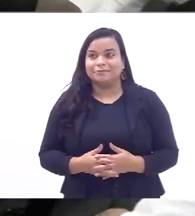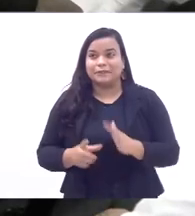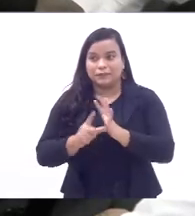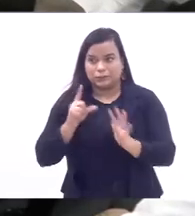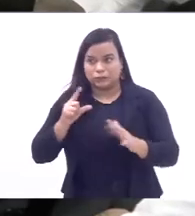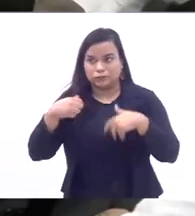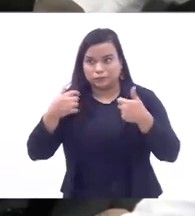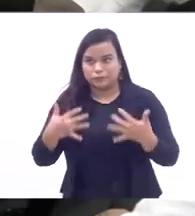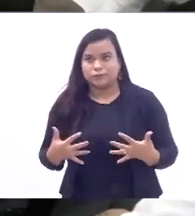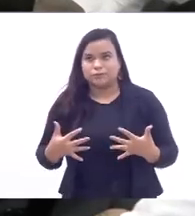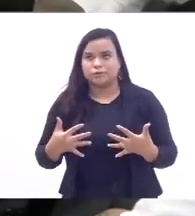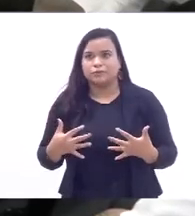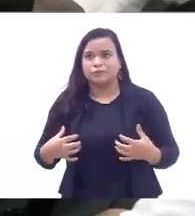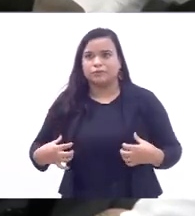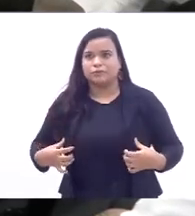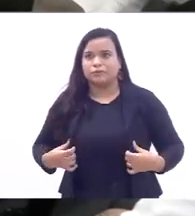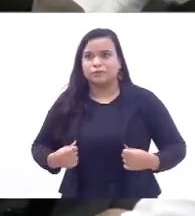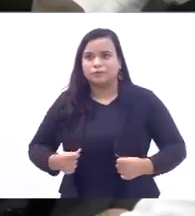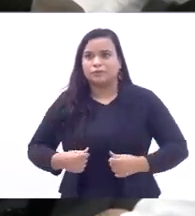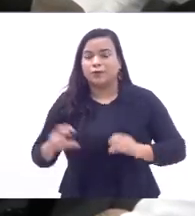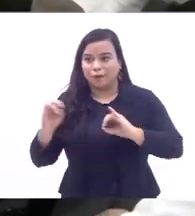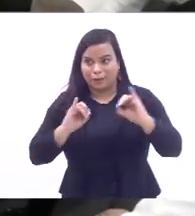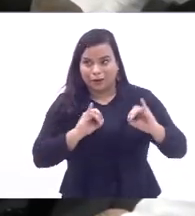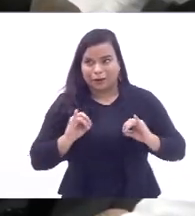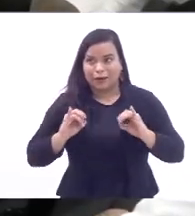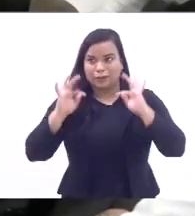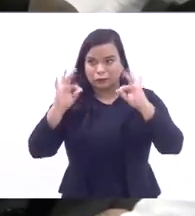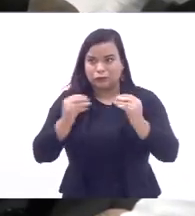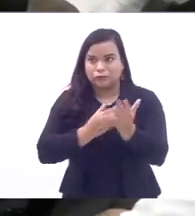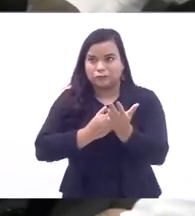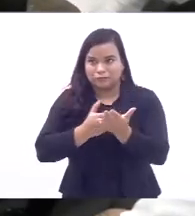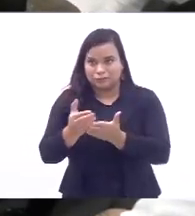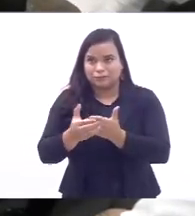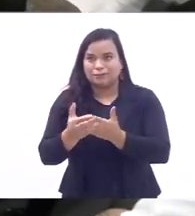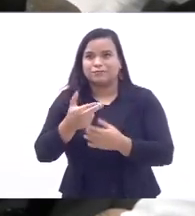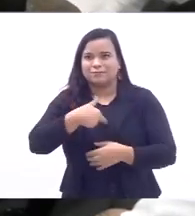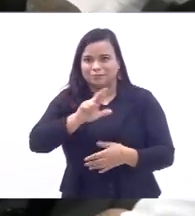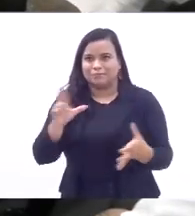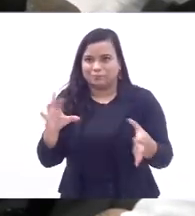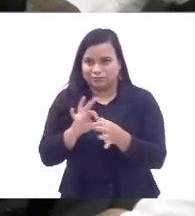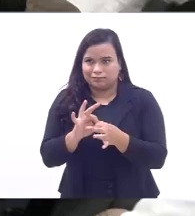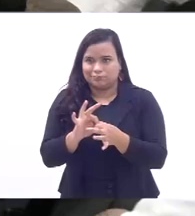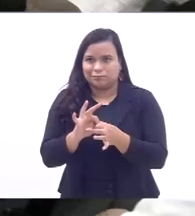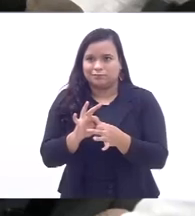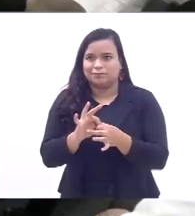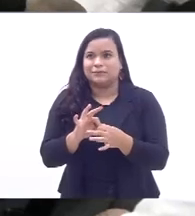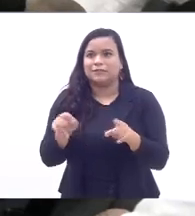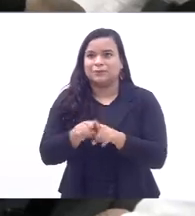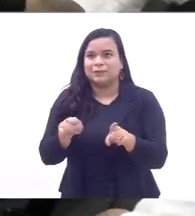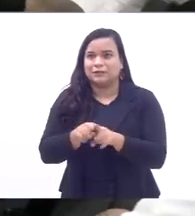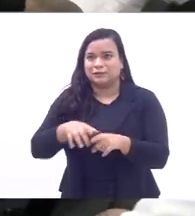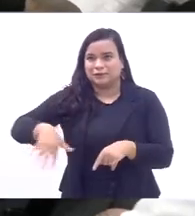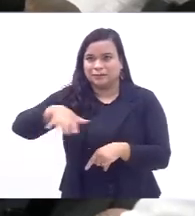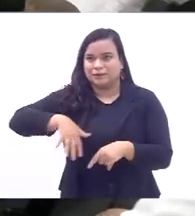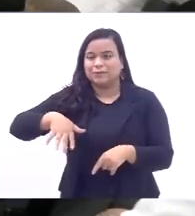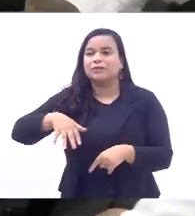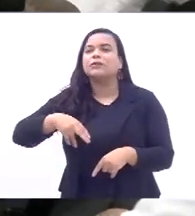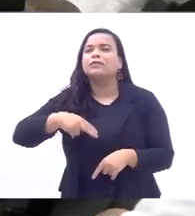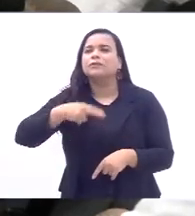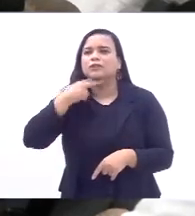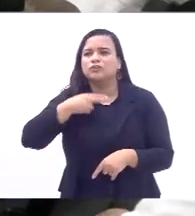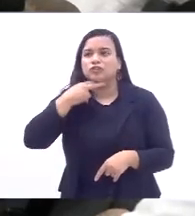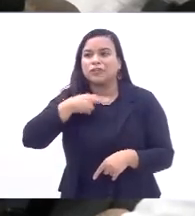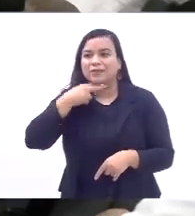qualquer coisa, em Boruboê, Buxexê, para todos os iniciados, a Boruboê, para os nigerianos, é, santo para as